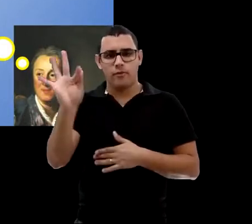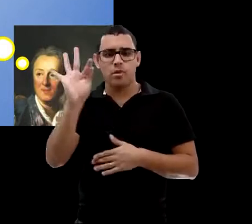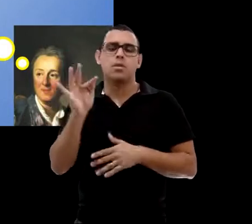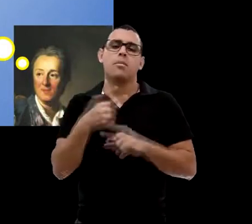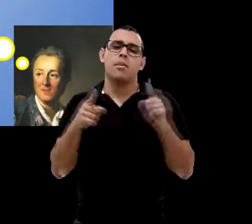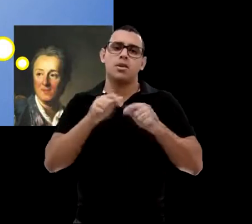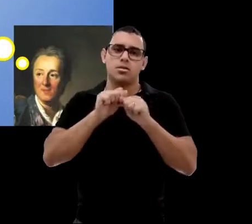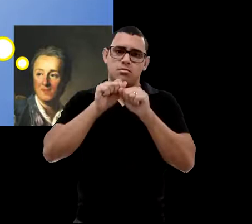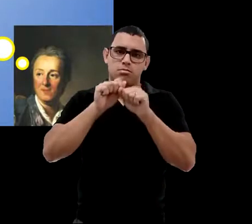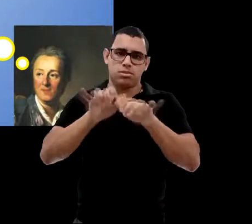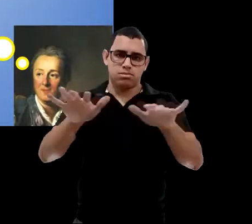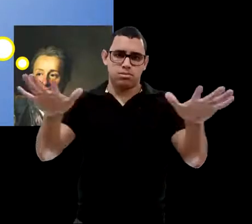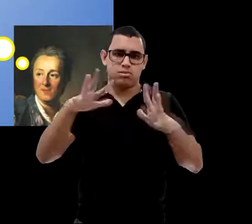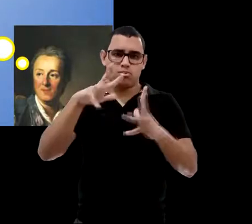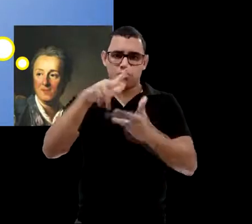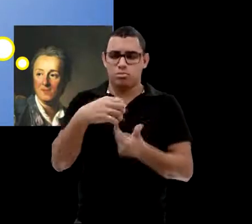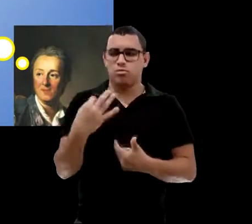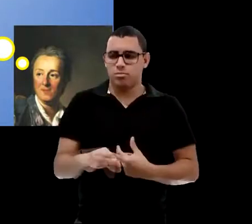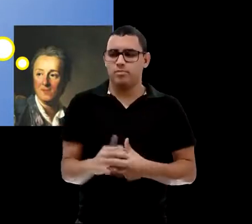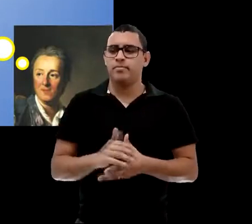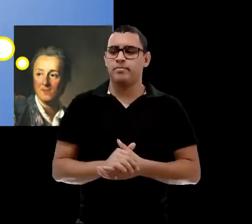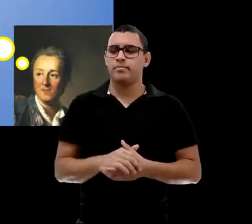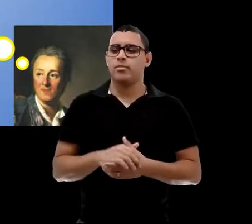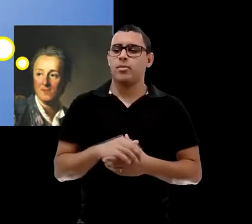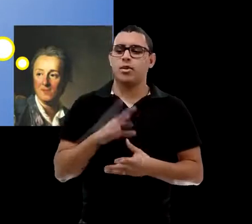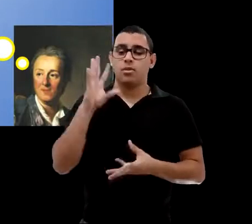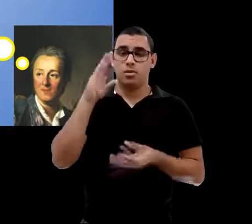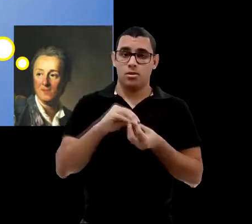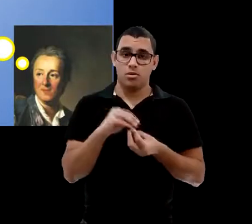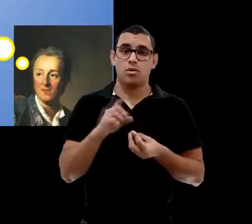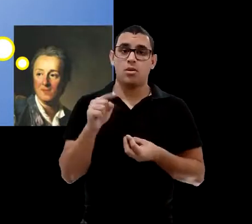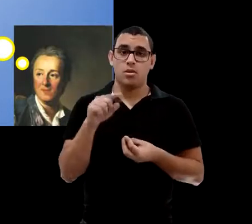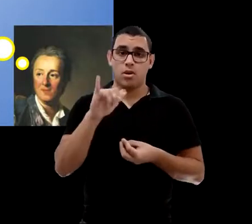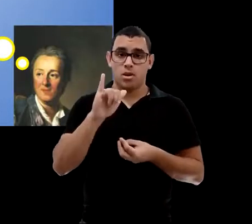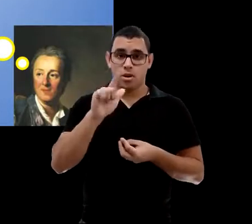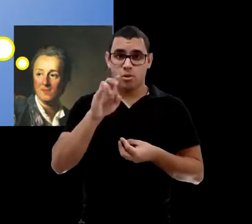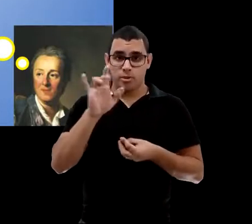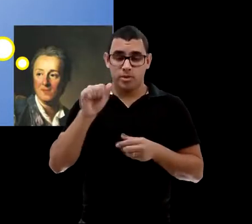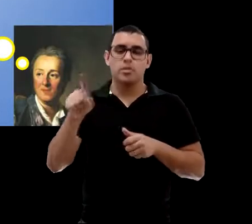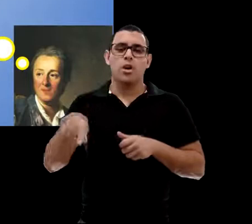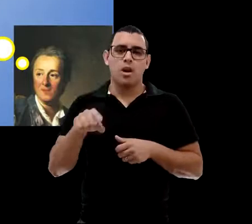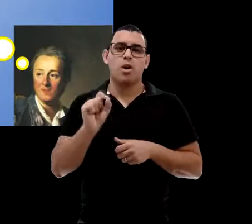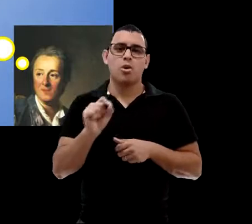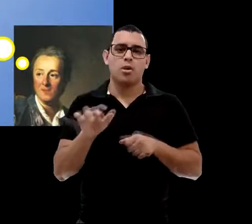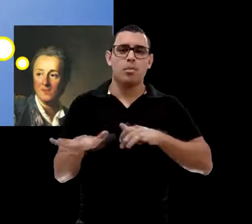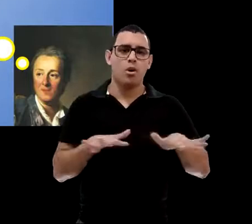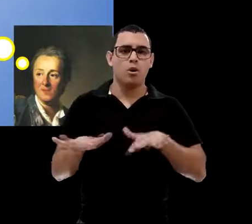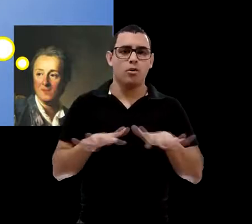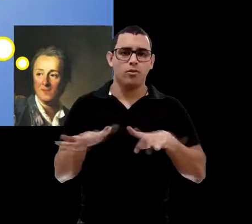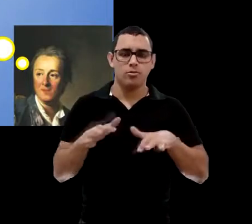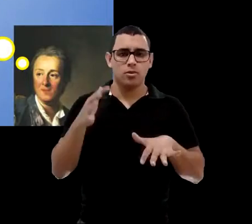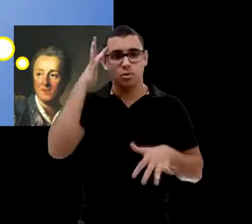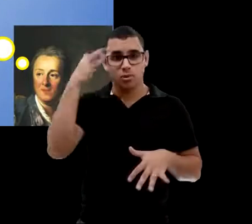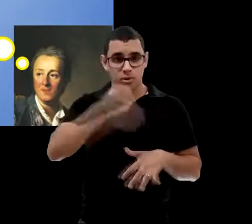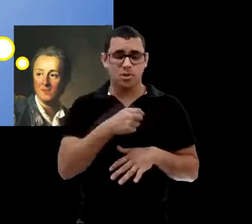na França, mas se espalha por vários lugares do mundo. Que foi o iluminismo, revisando um movimento intelectual, ou